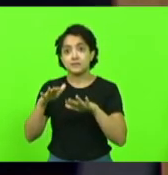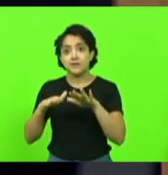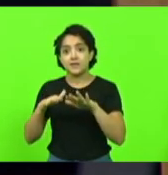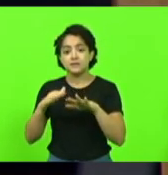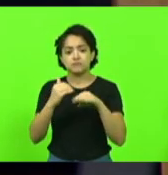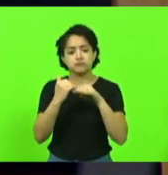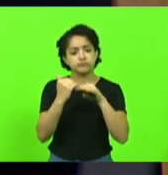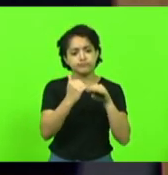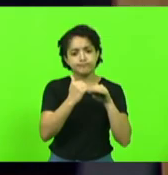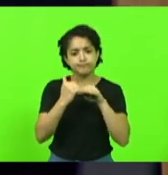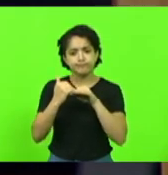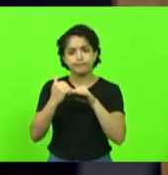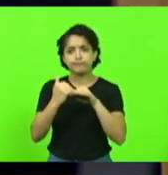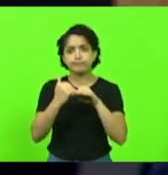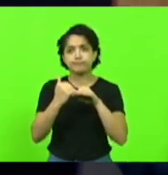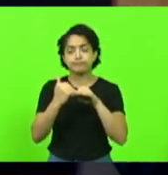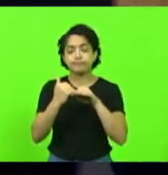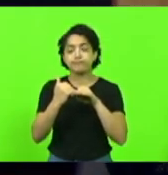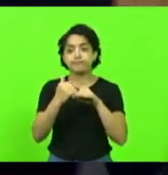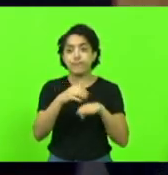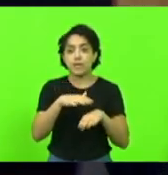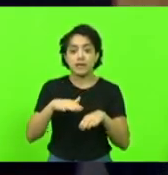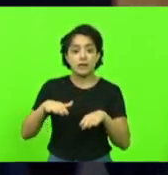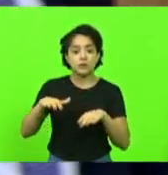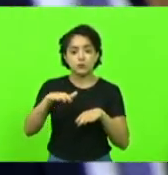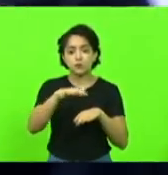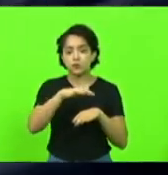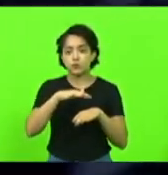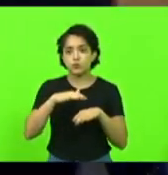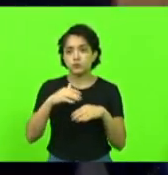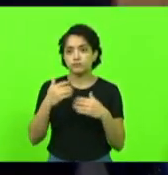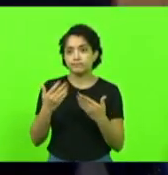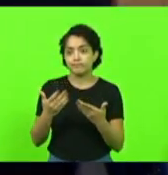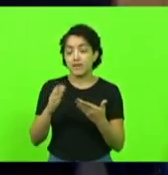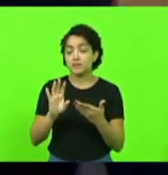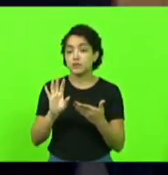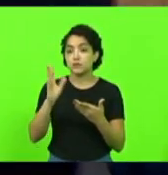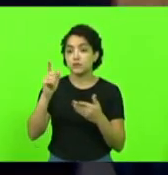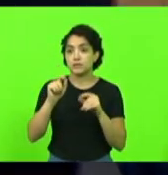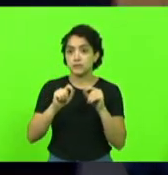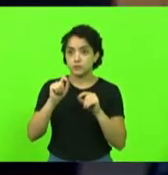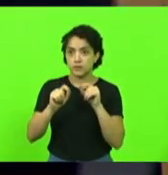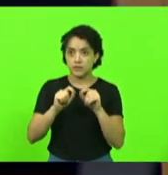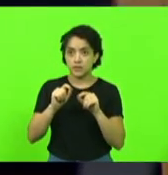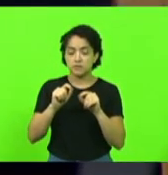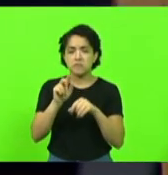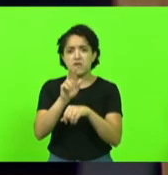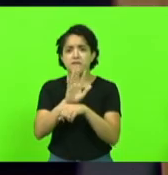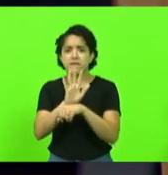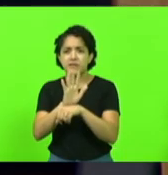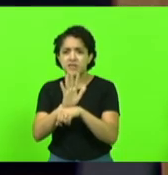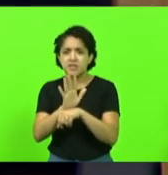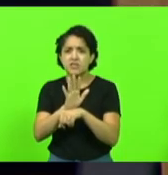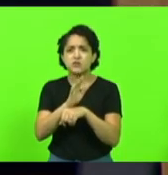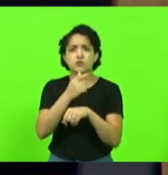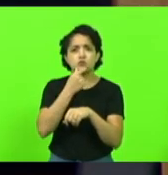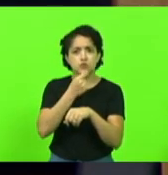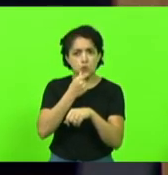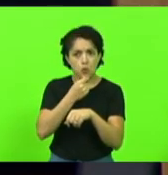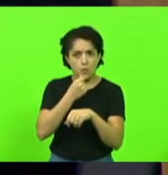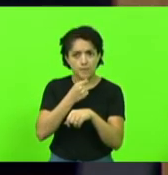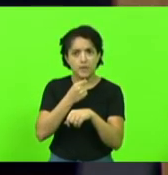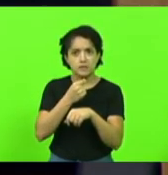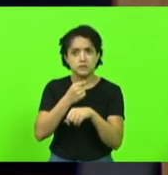como se fosse ampla e genérica, né? E, na realidade, o que acontece? Eu já vi vídeos de homens que são agredidos